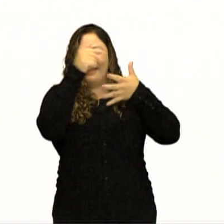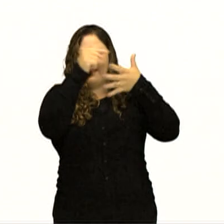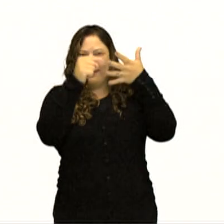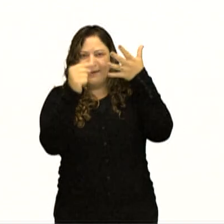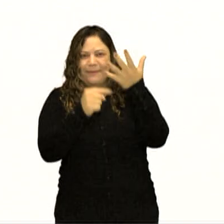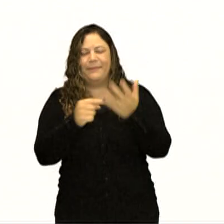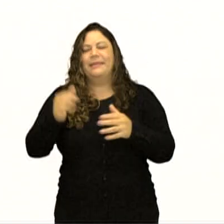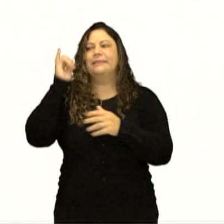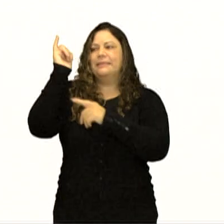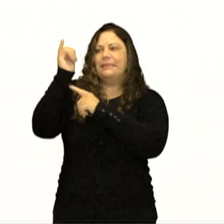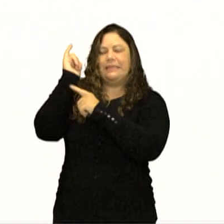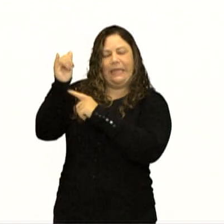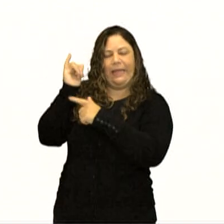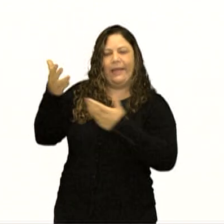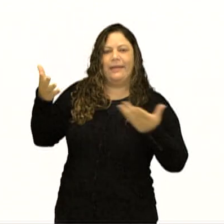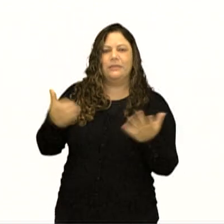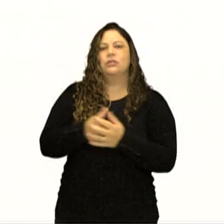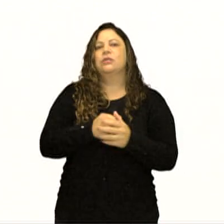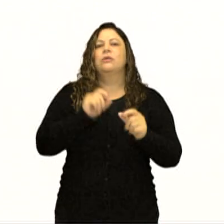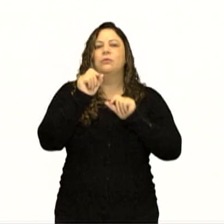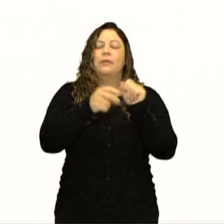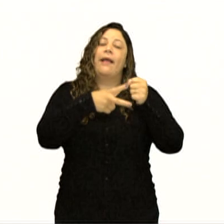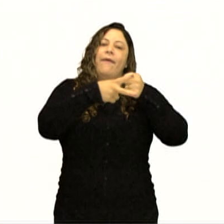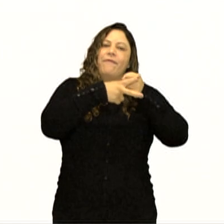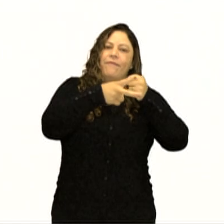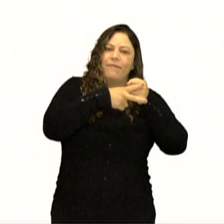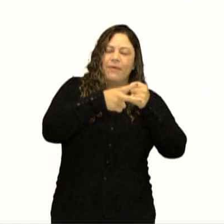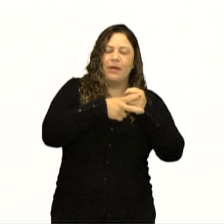Reconhecer ocorrências de predicado verbo nominal.